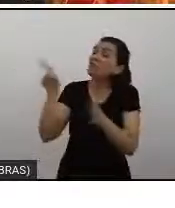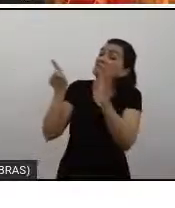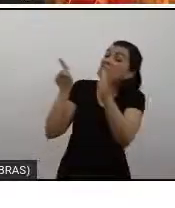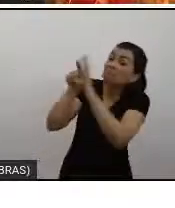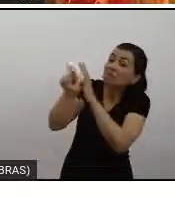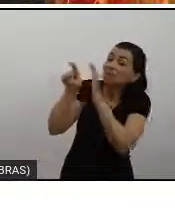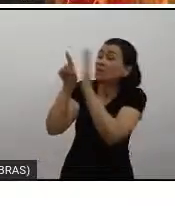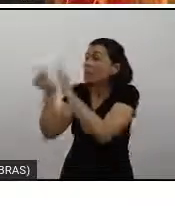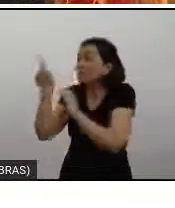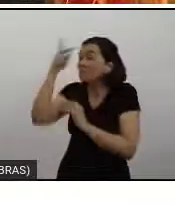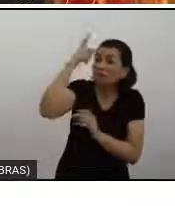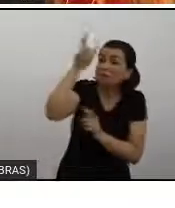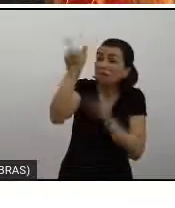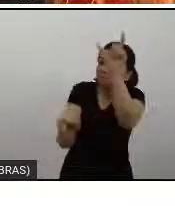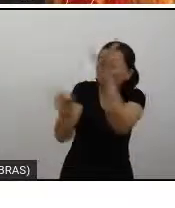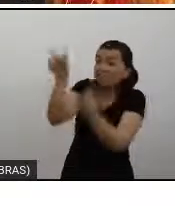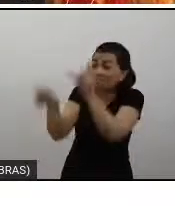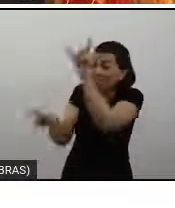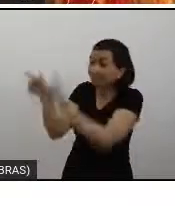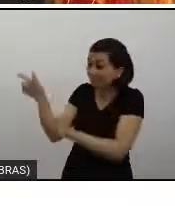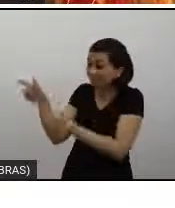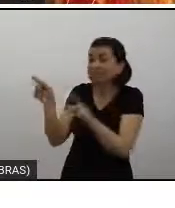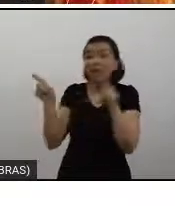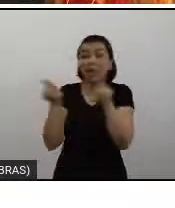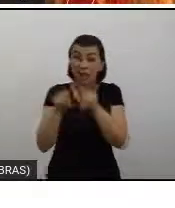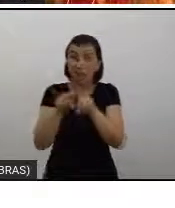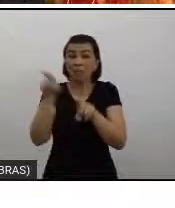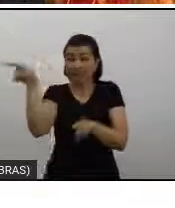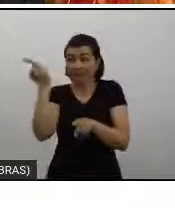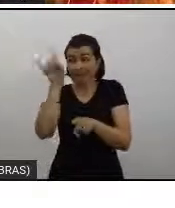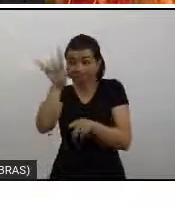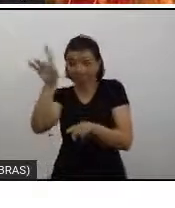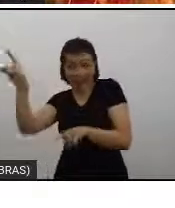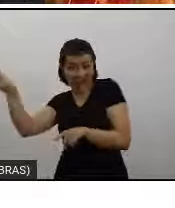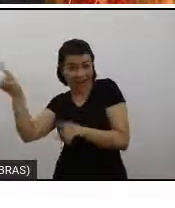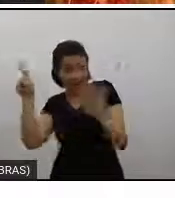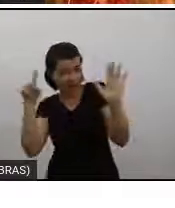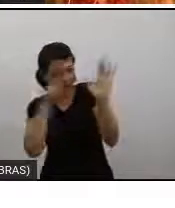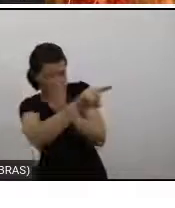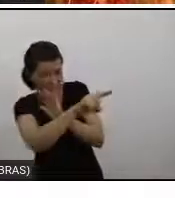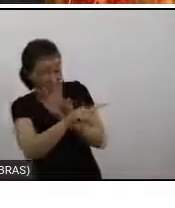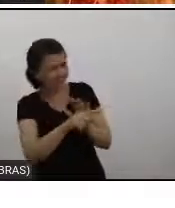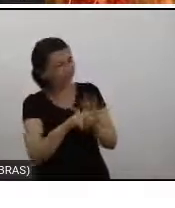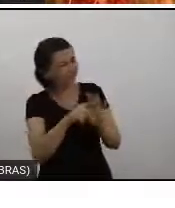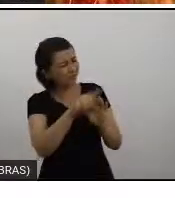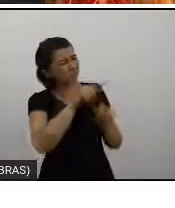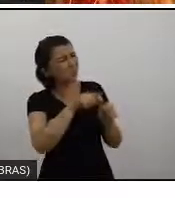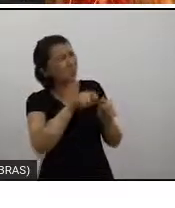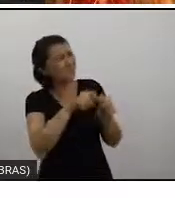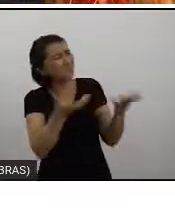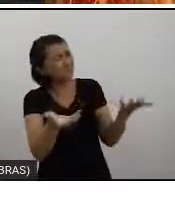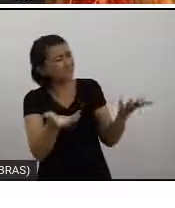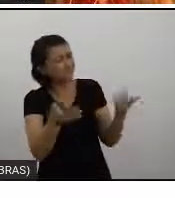né? Elas perguntam para você o que está sendo falado, né? O que você está fazendo, né?